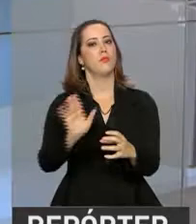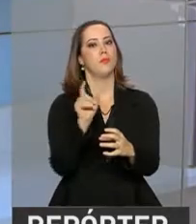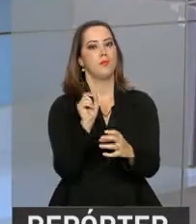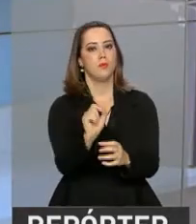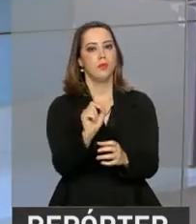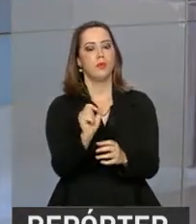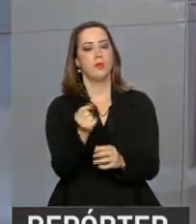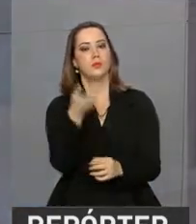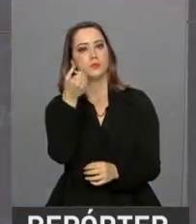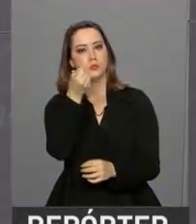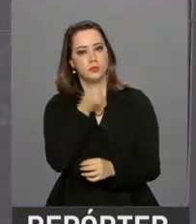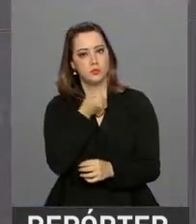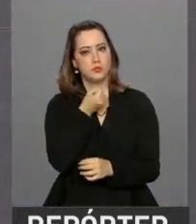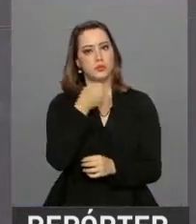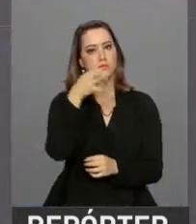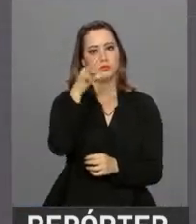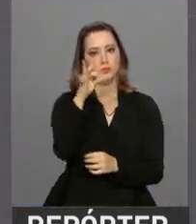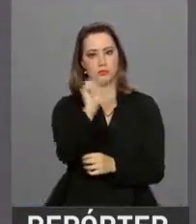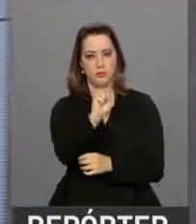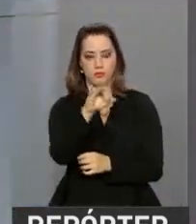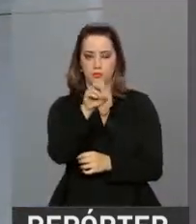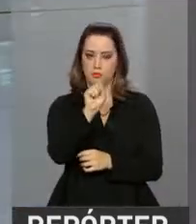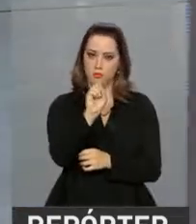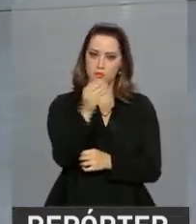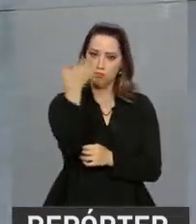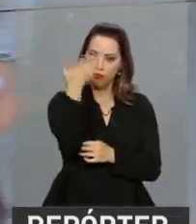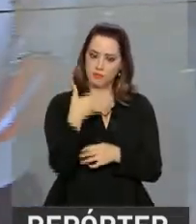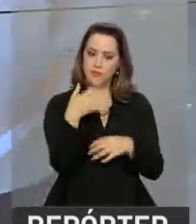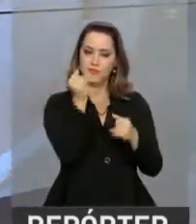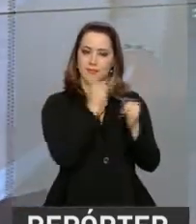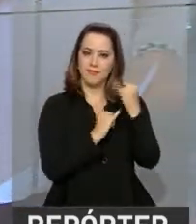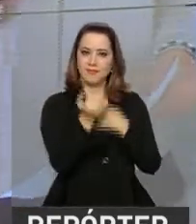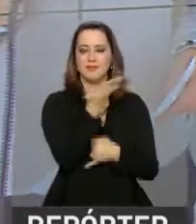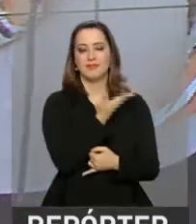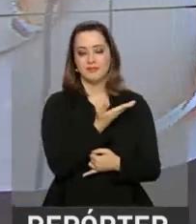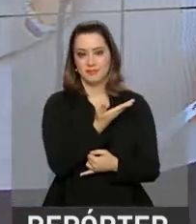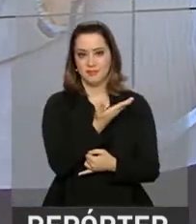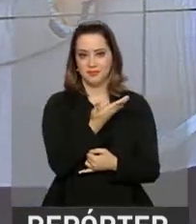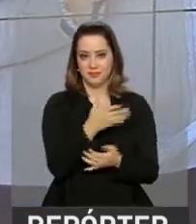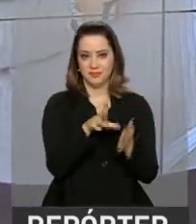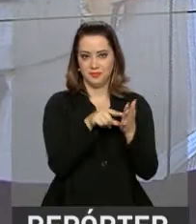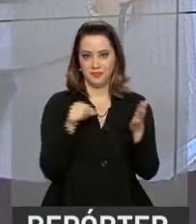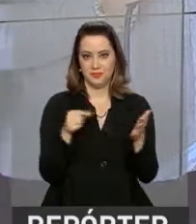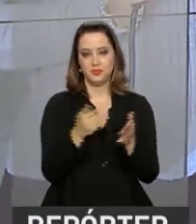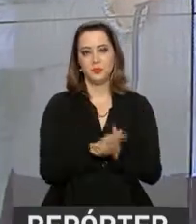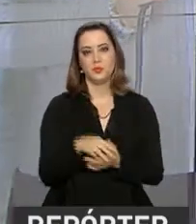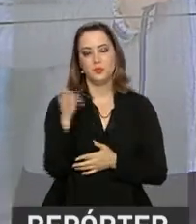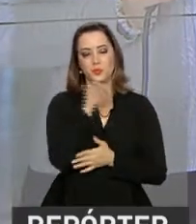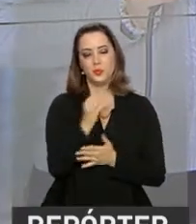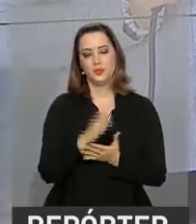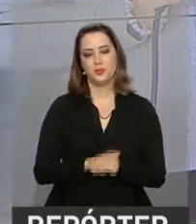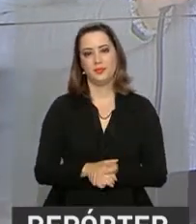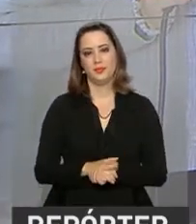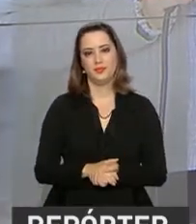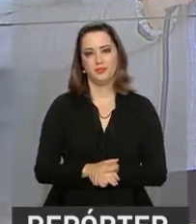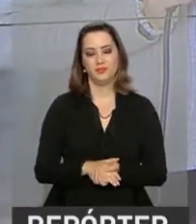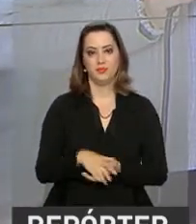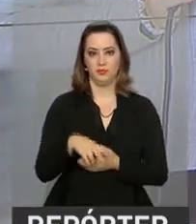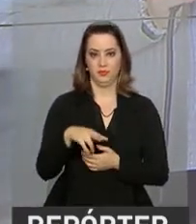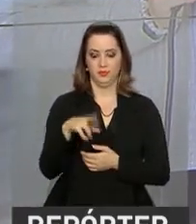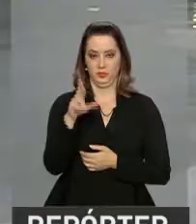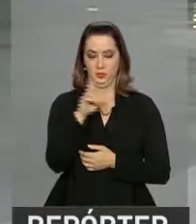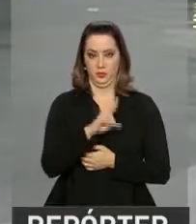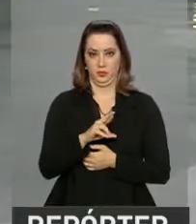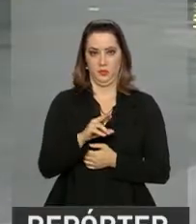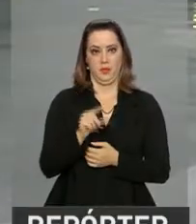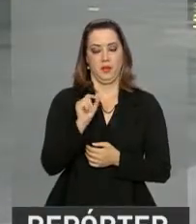a repórter thaíssa dias traz as informações ao vivo pra gente direto do palácio do planalto oito países a renata o presidente em